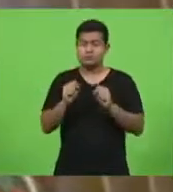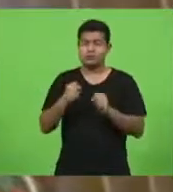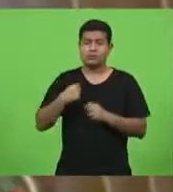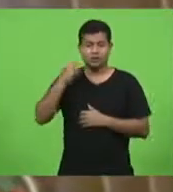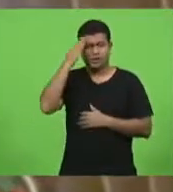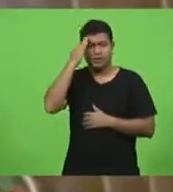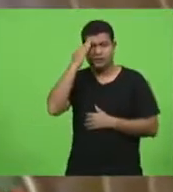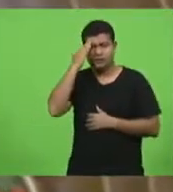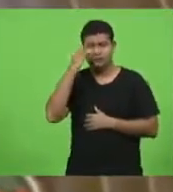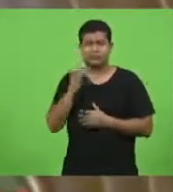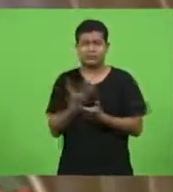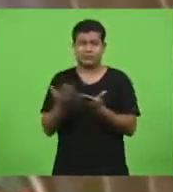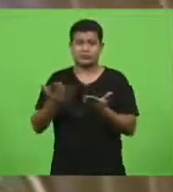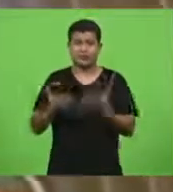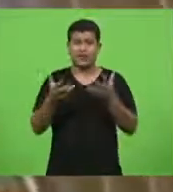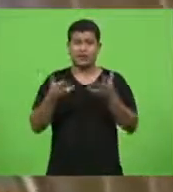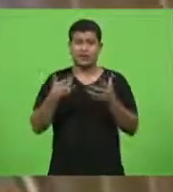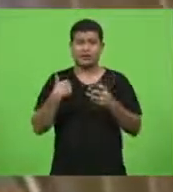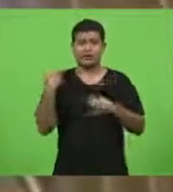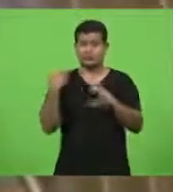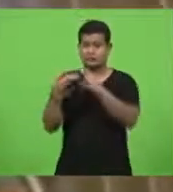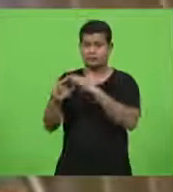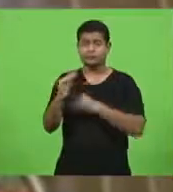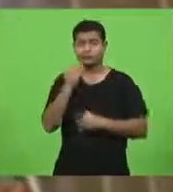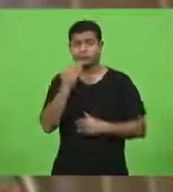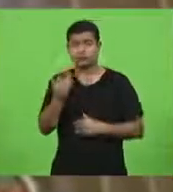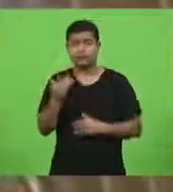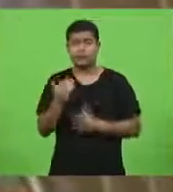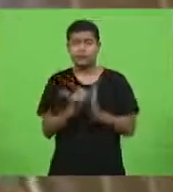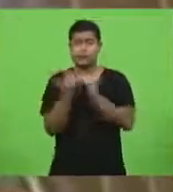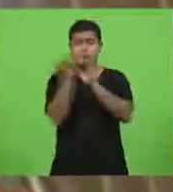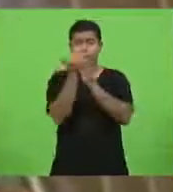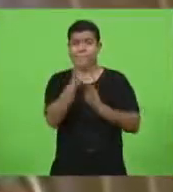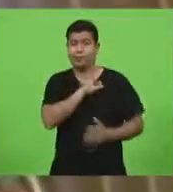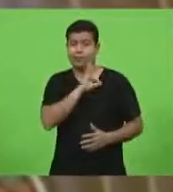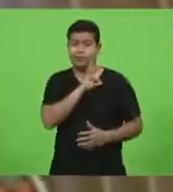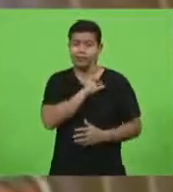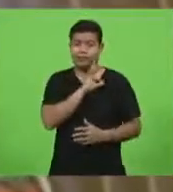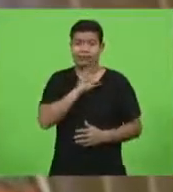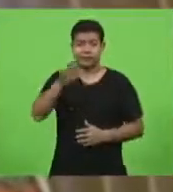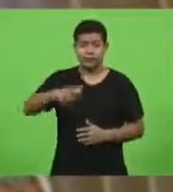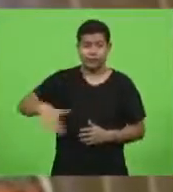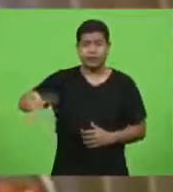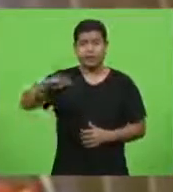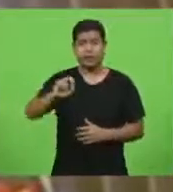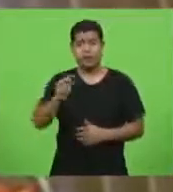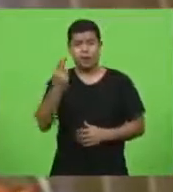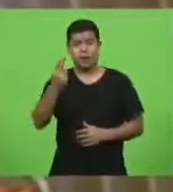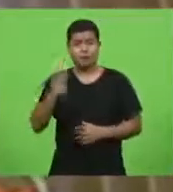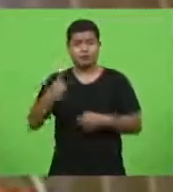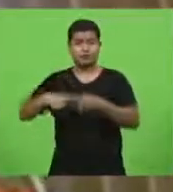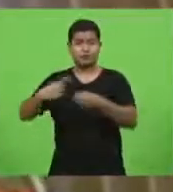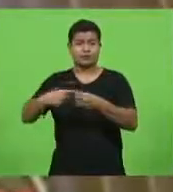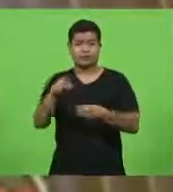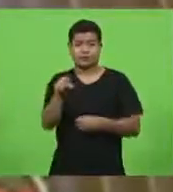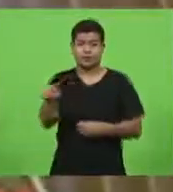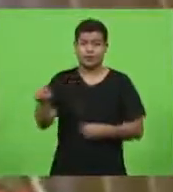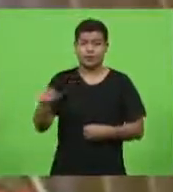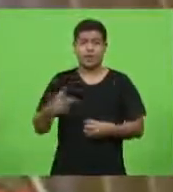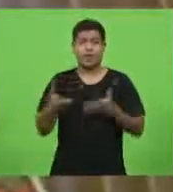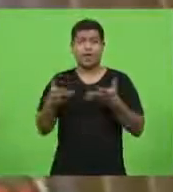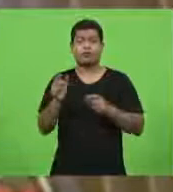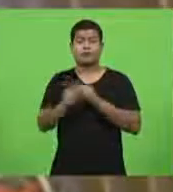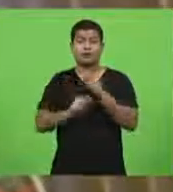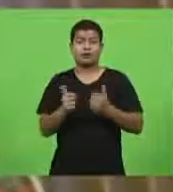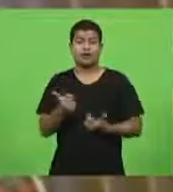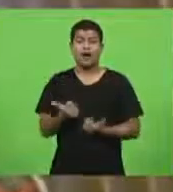esse envio dos ofícios, né, pedindo mais policiamento, no intuito, mais policiais para a região ou para a cidade, né, no intuito de colaborar com a gente. E muitas vezes,